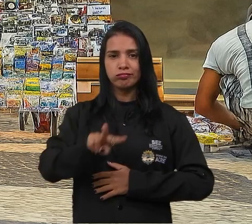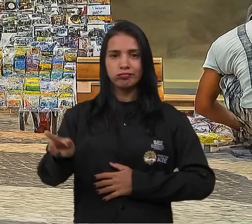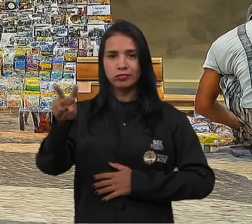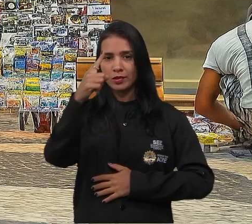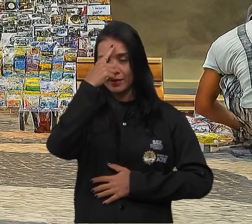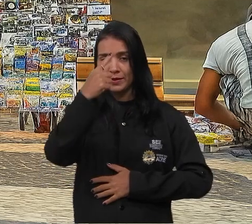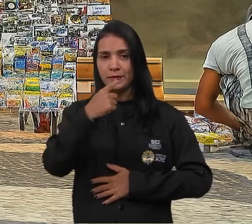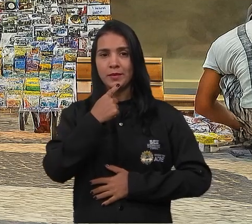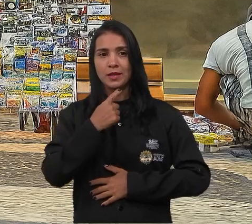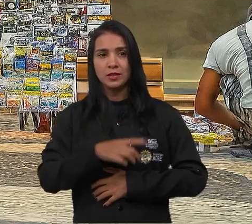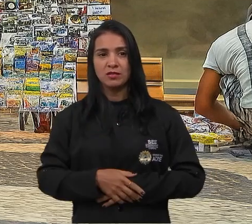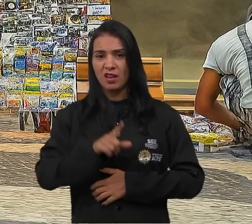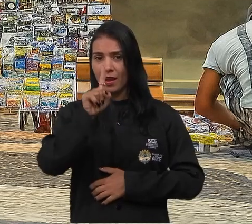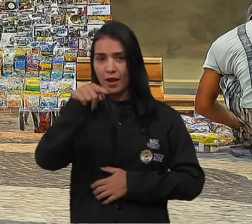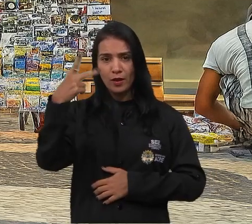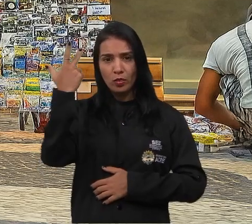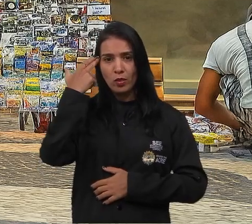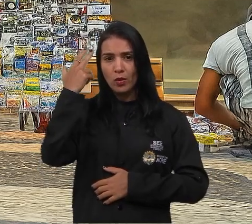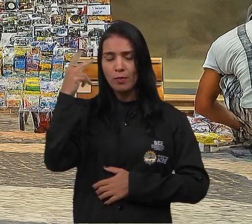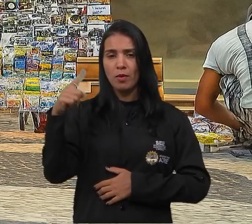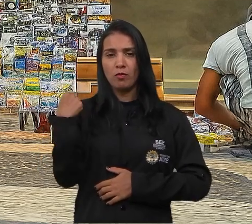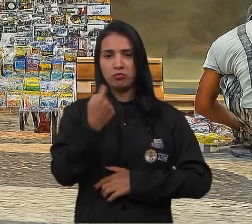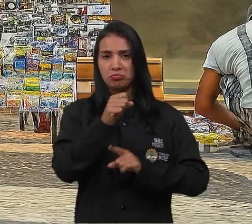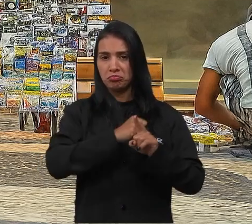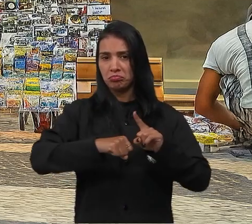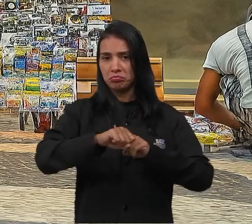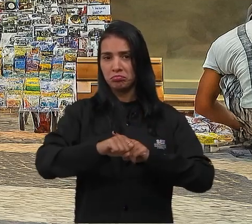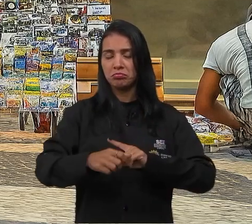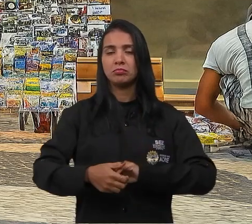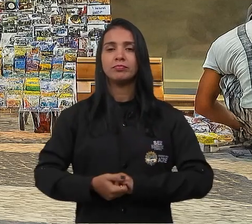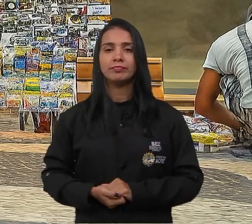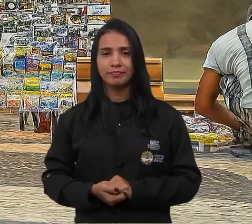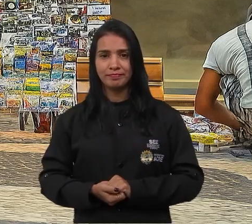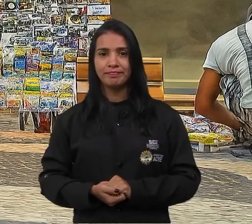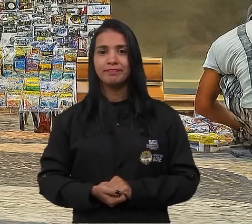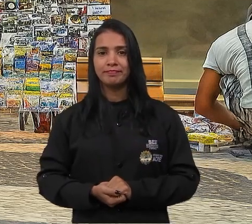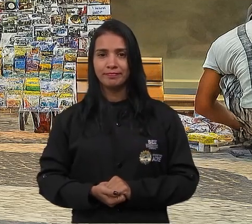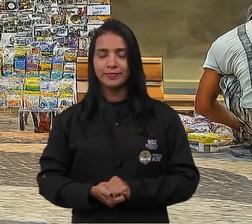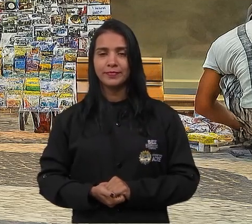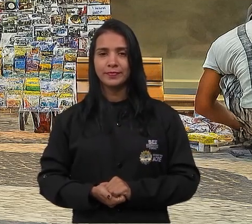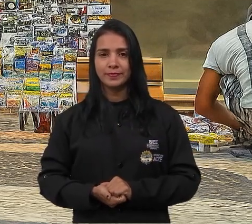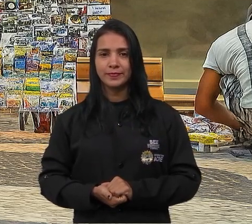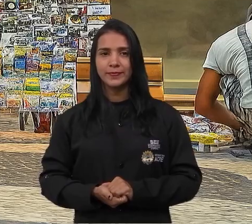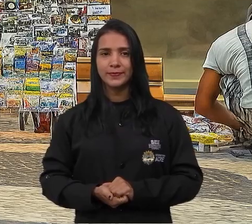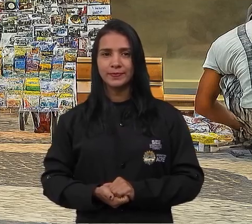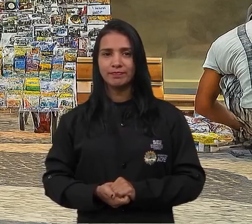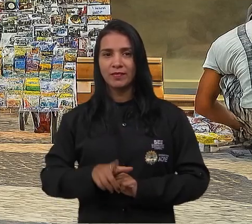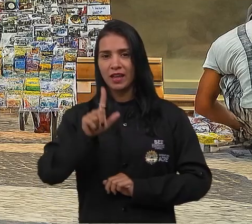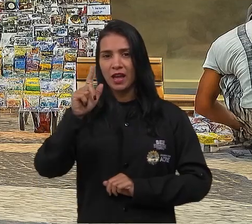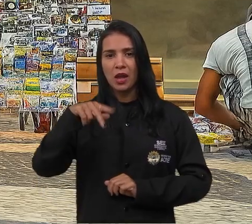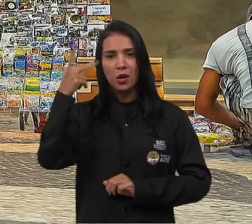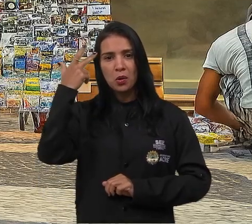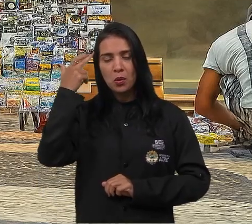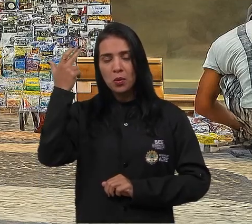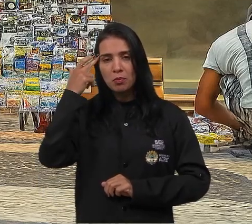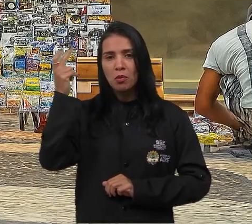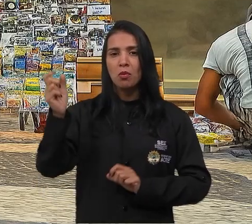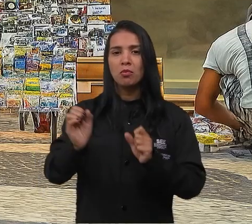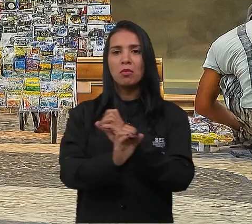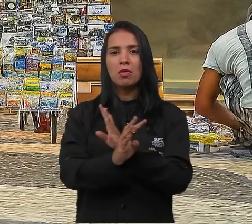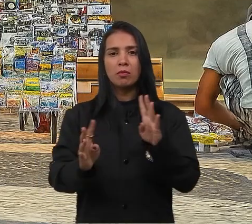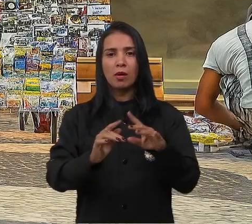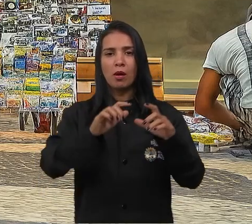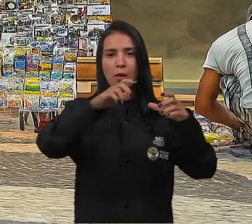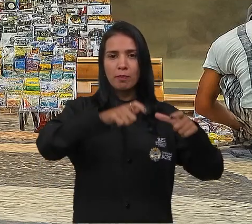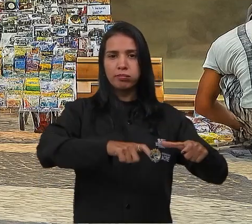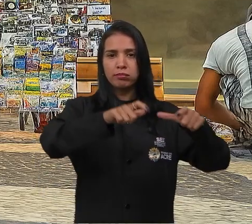uma cena que é bastante comum nas nossas cidades, no seu bairro. caso o